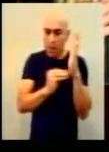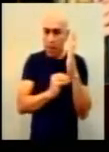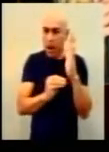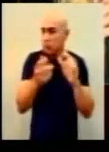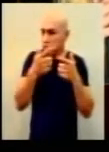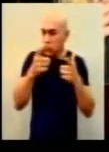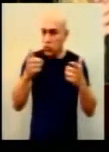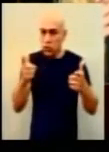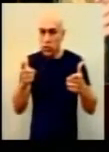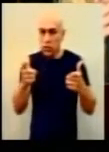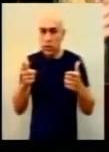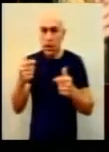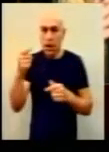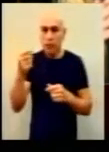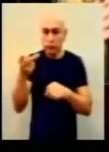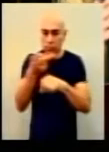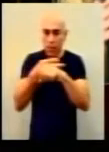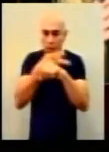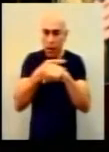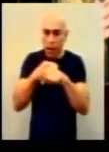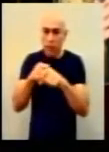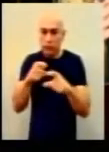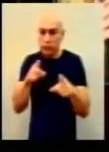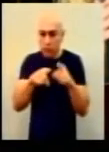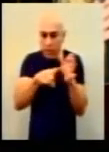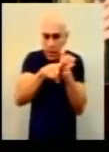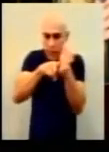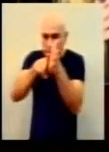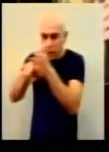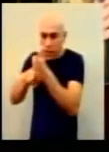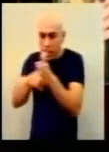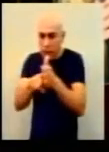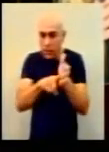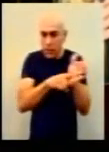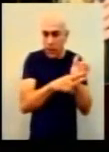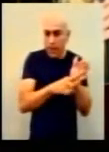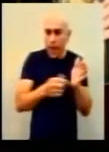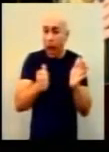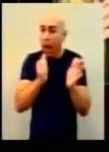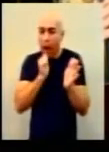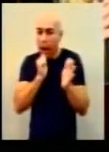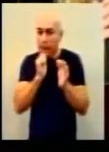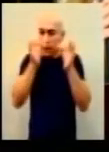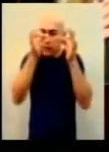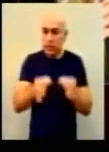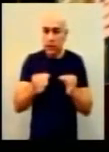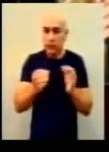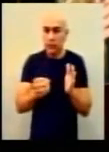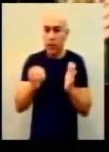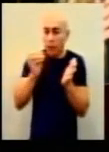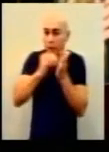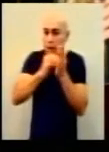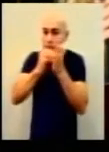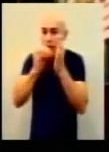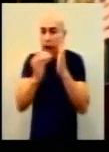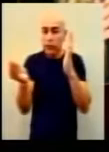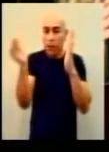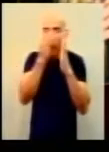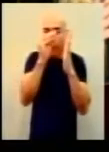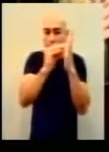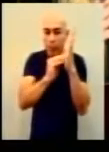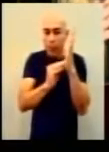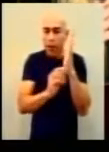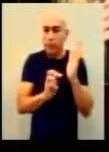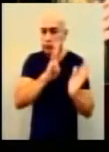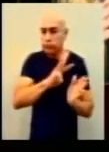na semana passada, eles ainda estão inserindo, então muito provavelmente essa variação também seja por essa inserção no ESUS